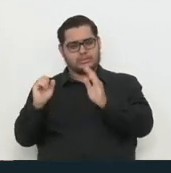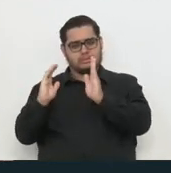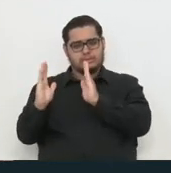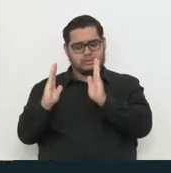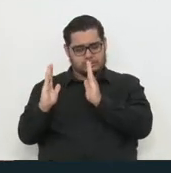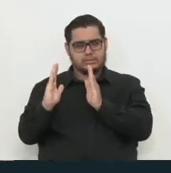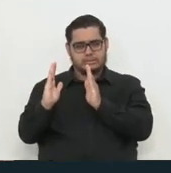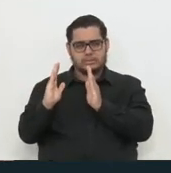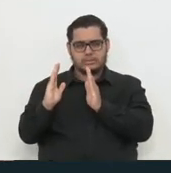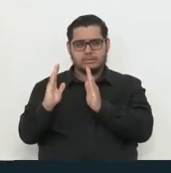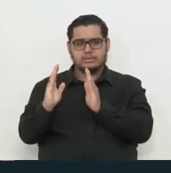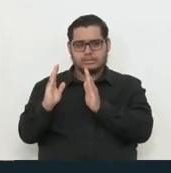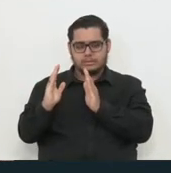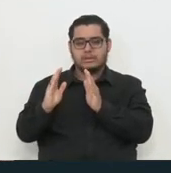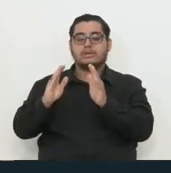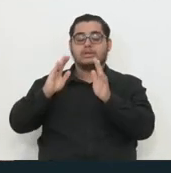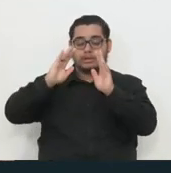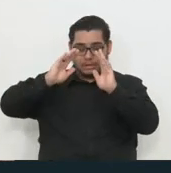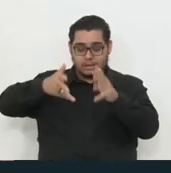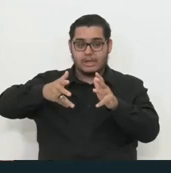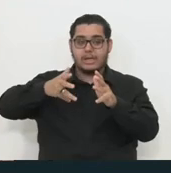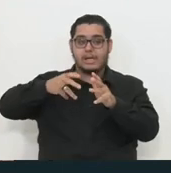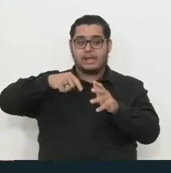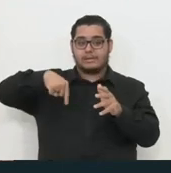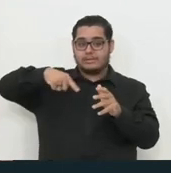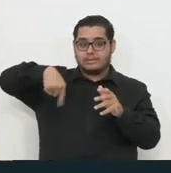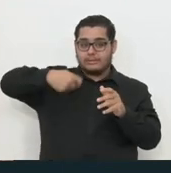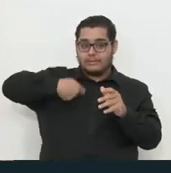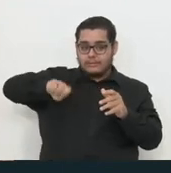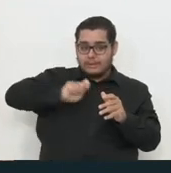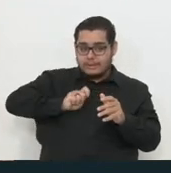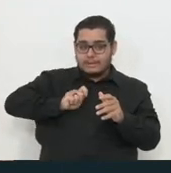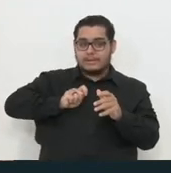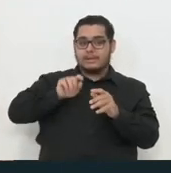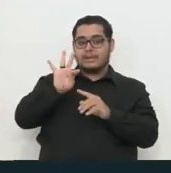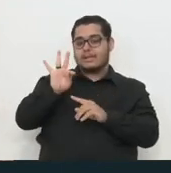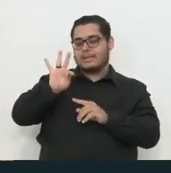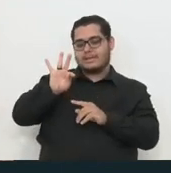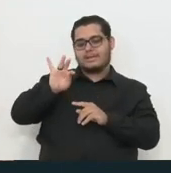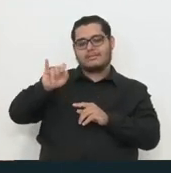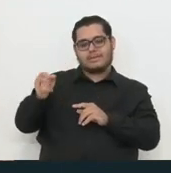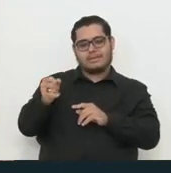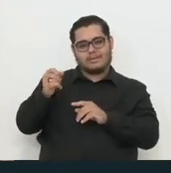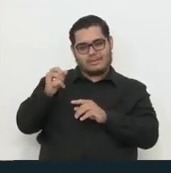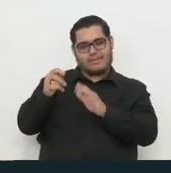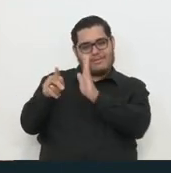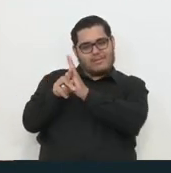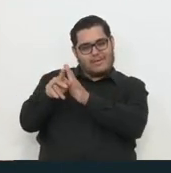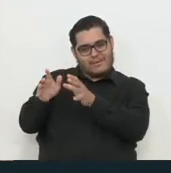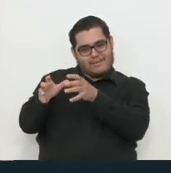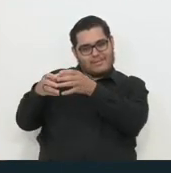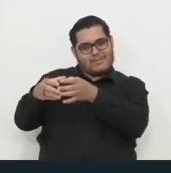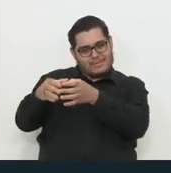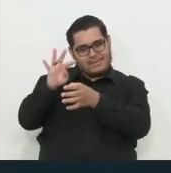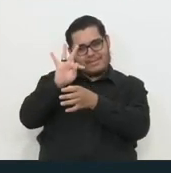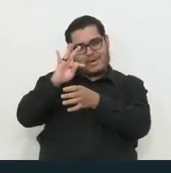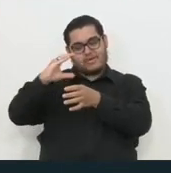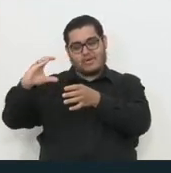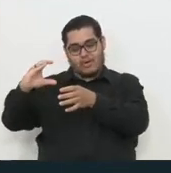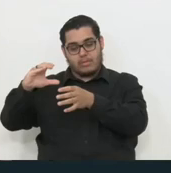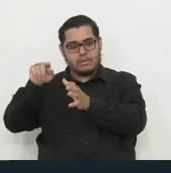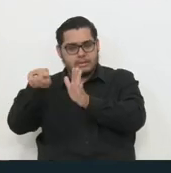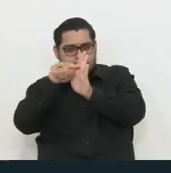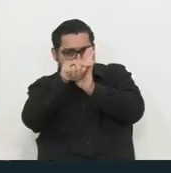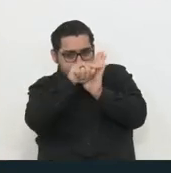matéria né de fiscalização de auditoria do Tribunal de Contas da União essa mesma empresa três precisava